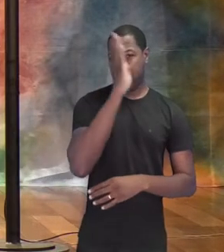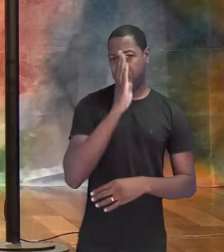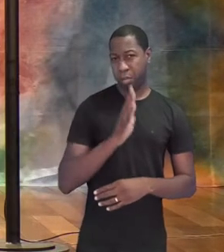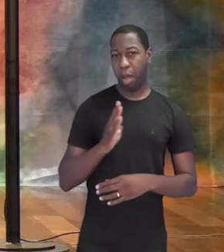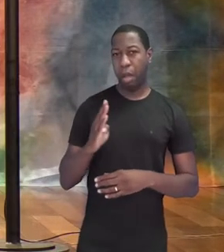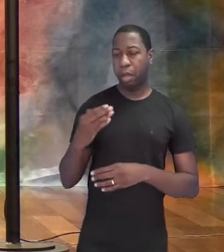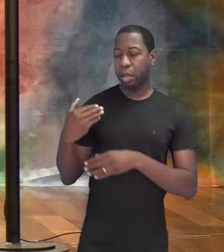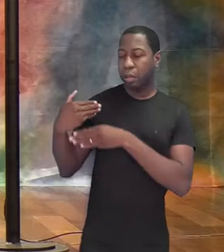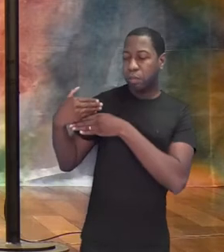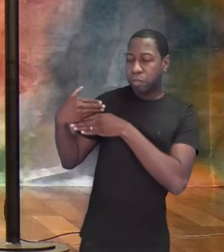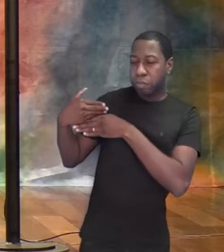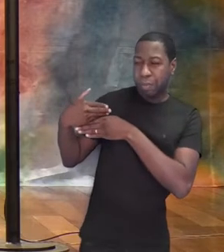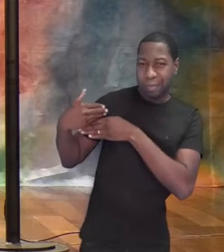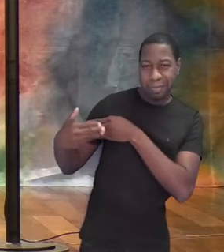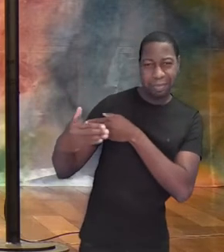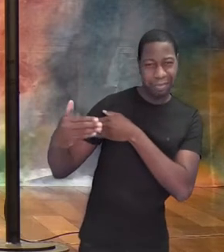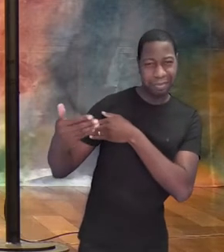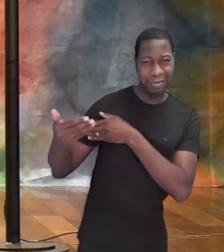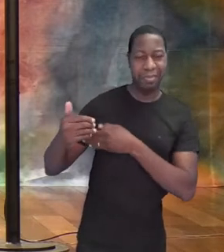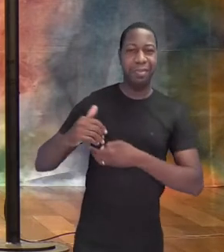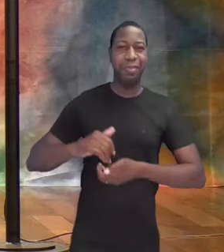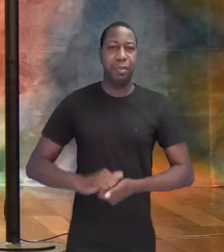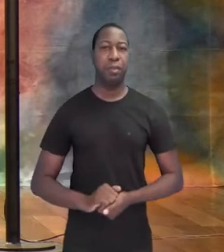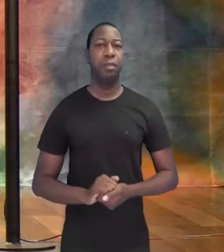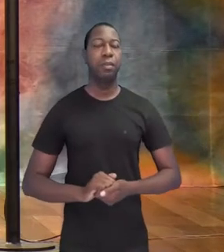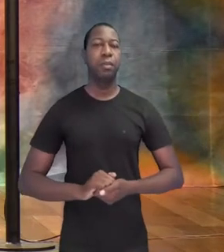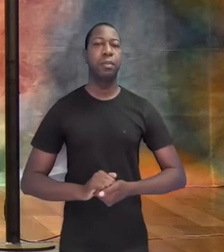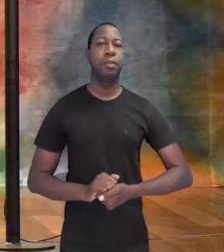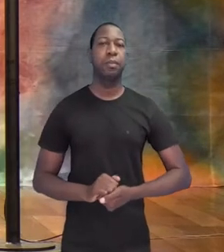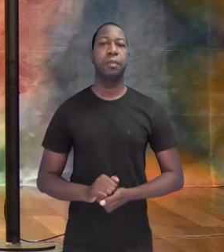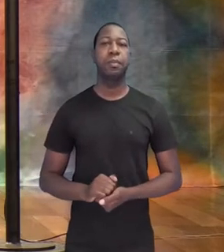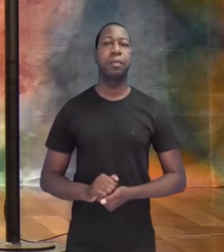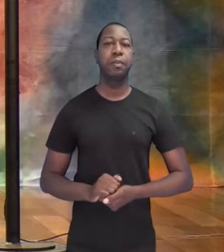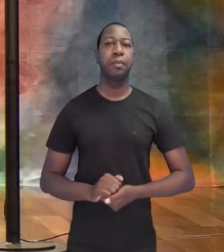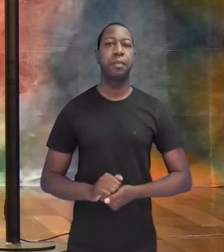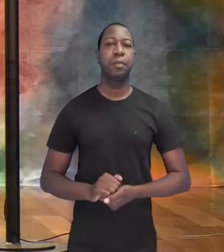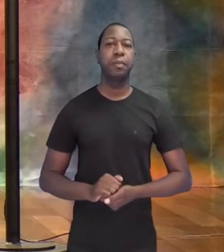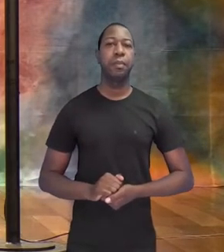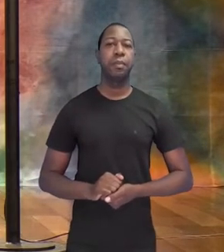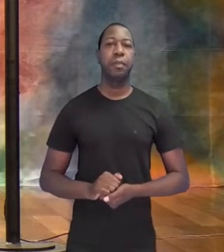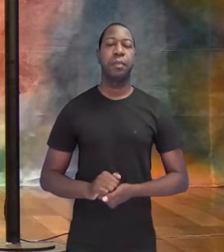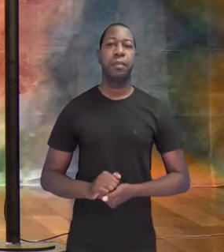foram transformadas a partir desse movimento tão significativo. Sambinha.